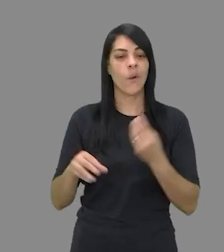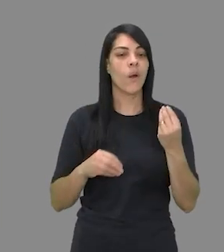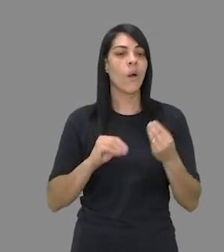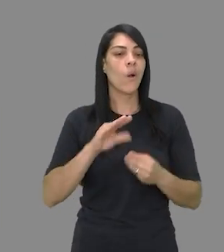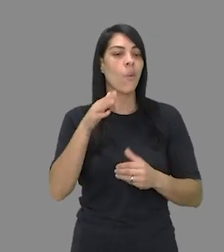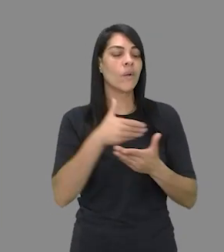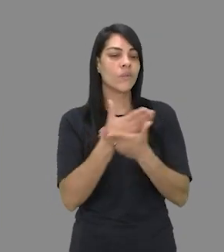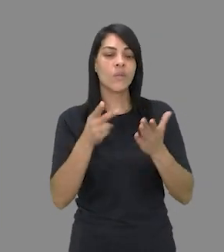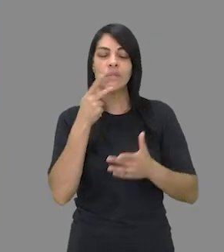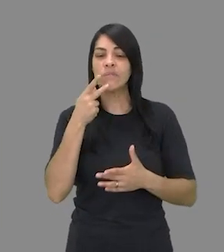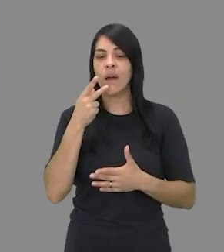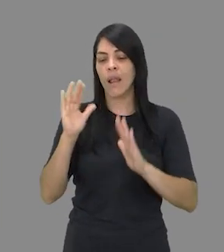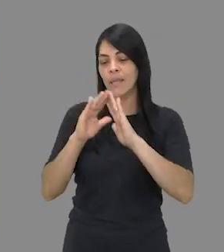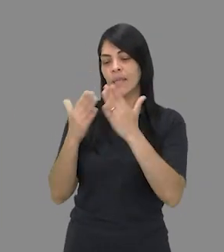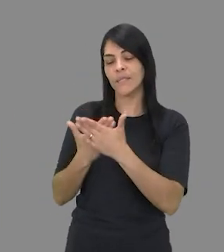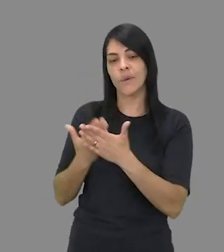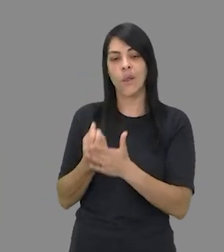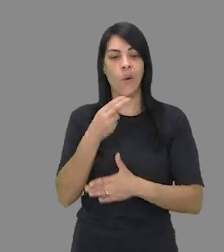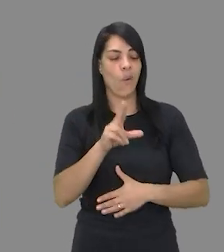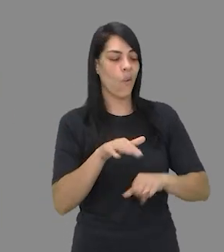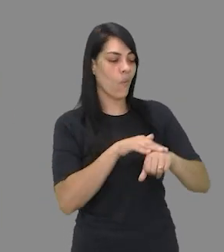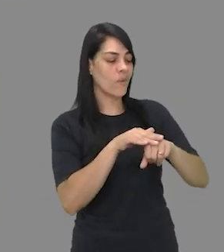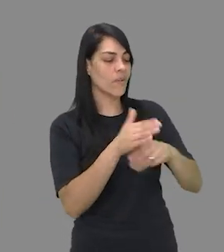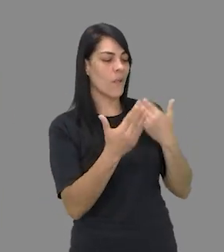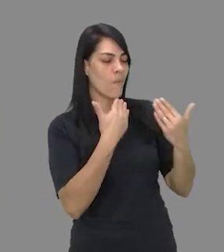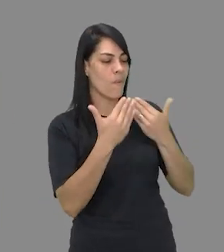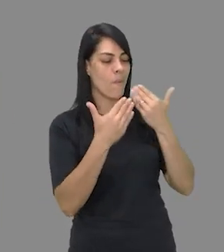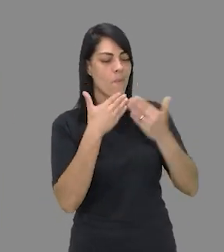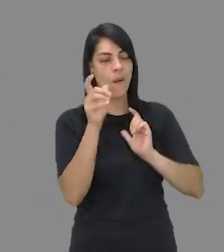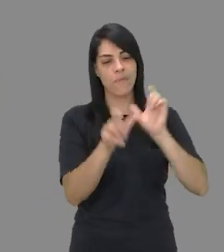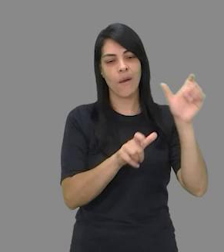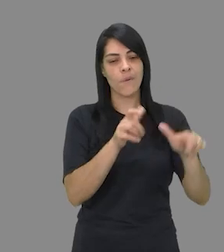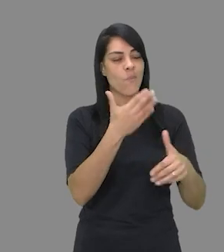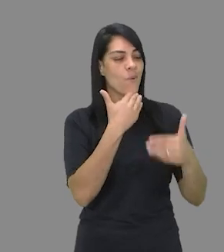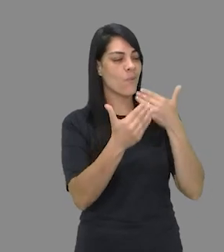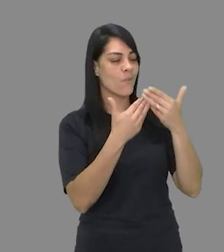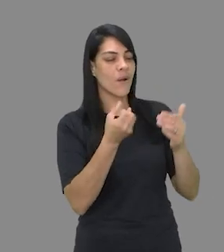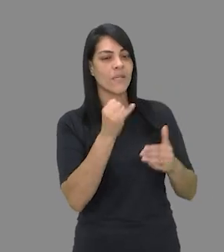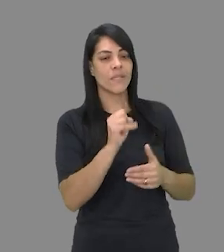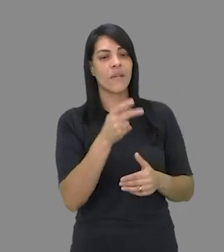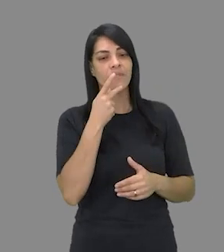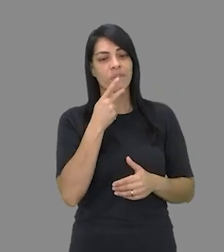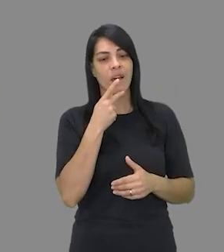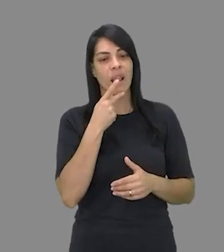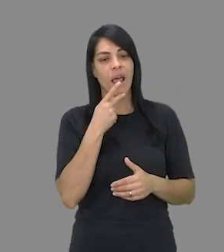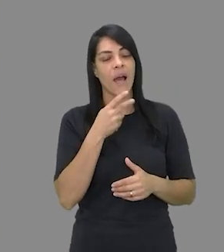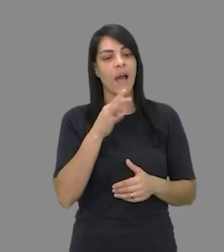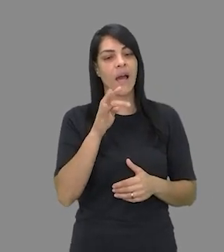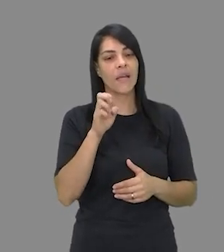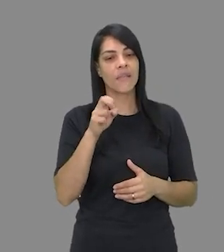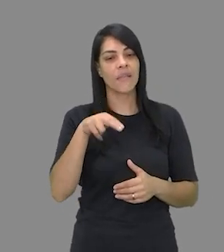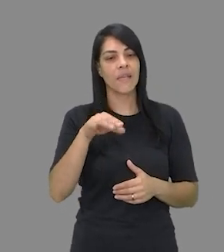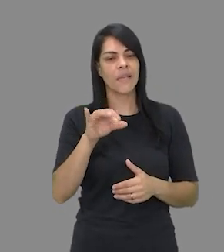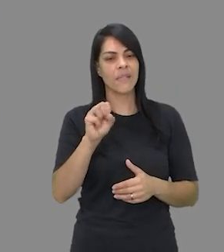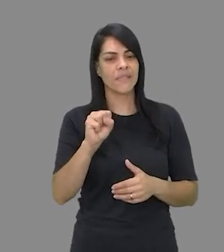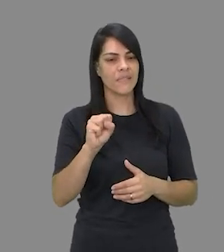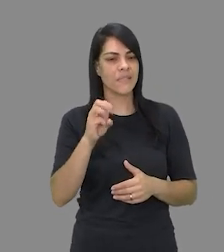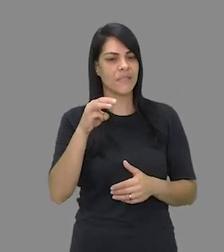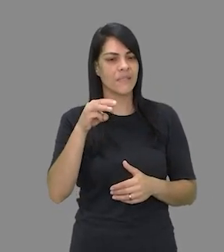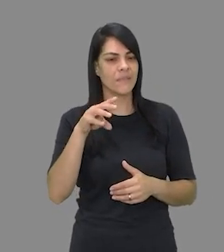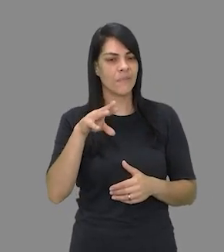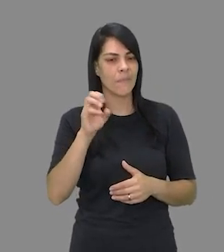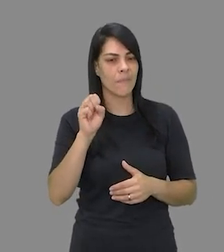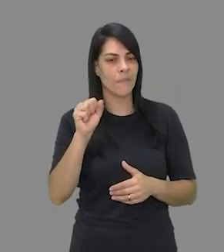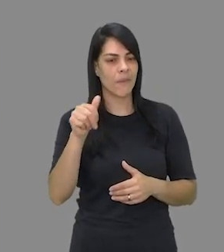na escola ou a gente está conversando com alguém em algum lugar, se você falar tênis de mesa, talvez as pessoas falem assim, como assim tênis